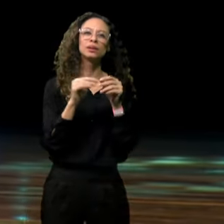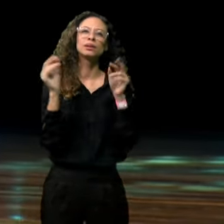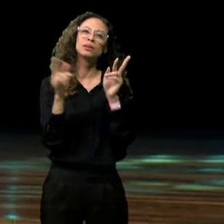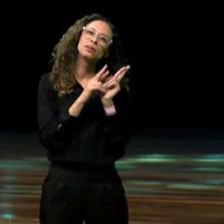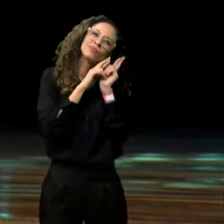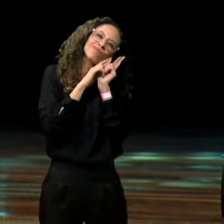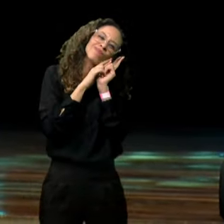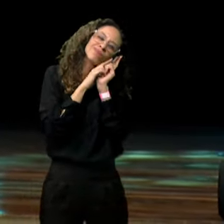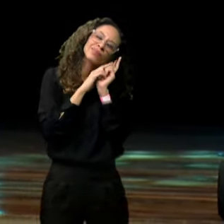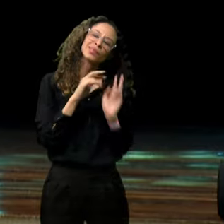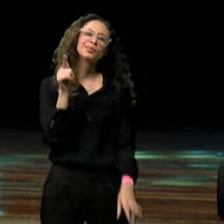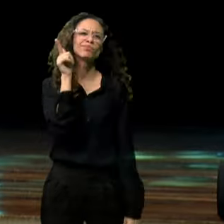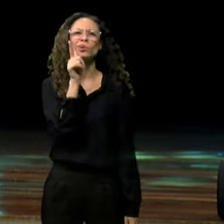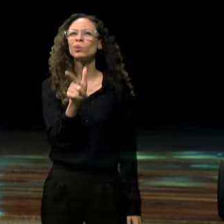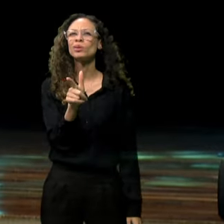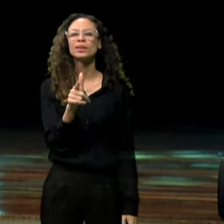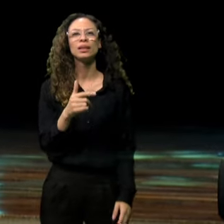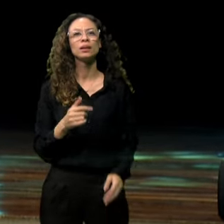dormir